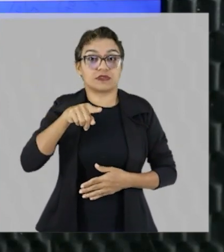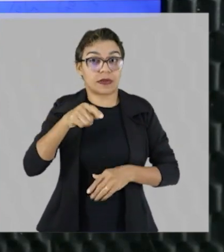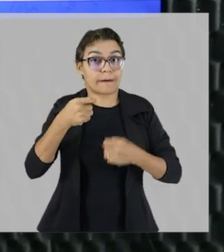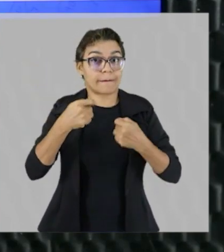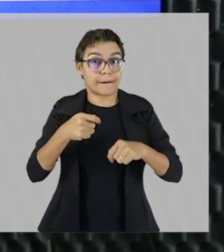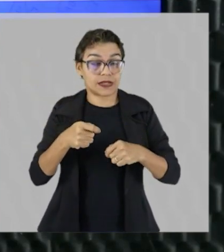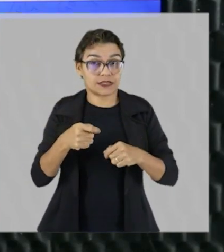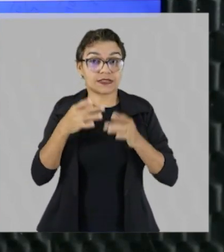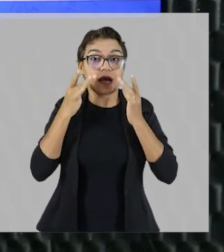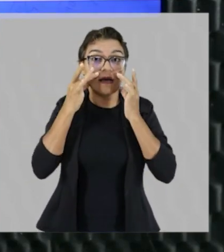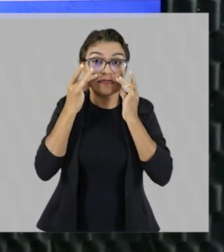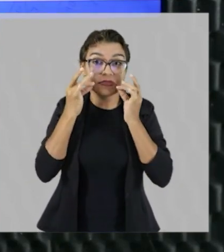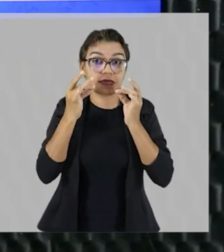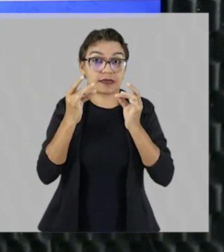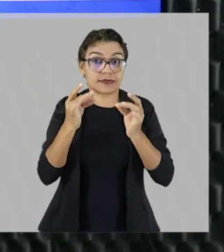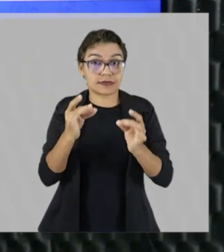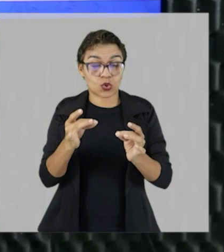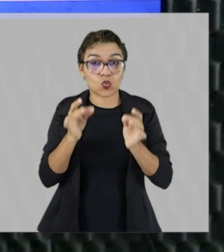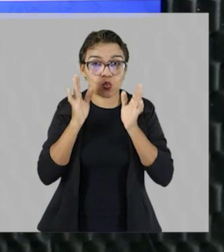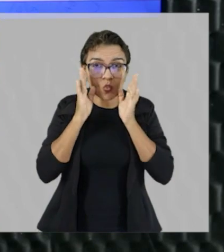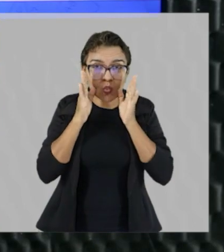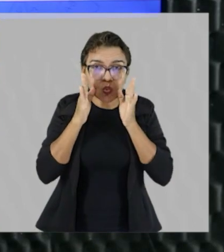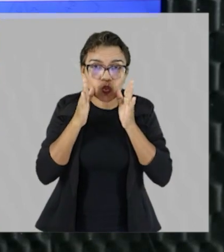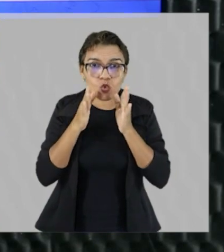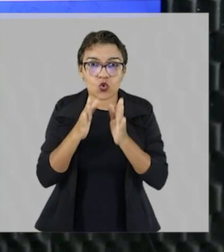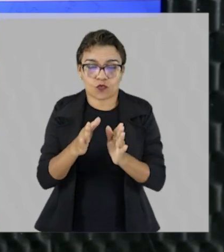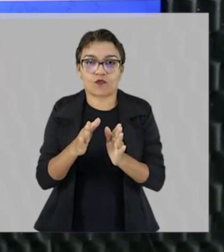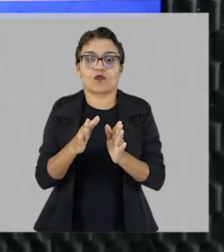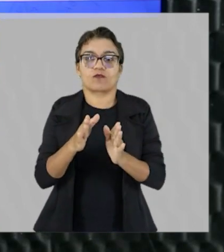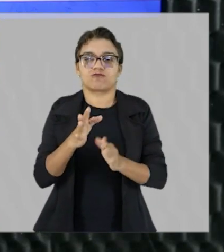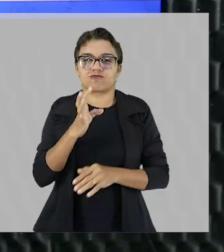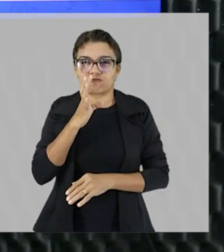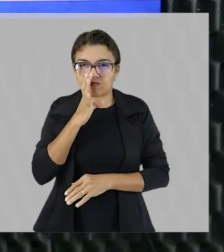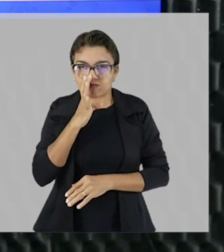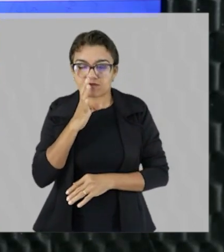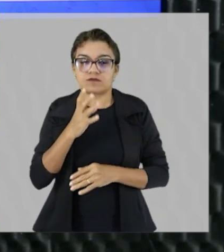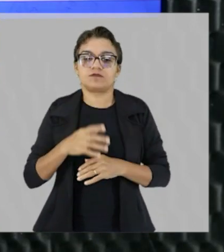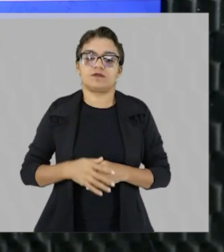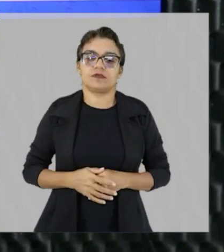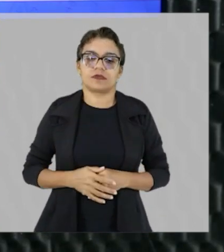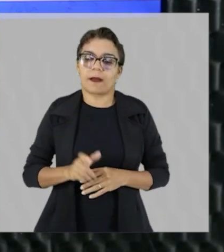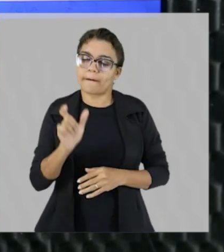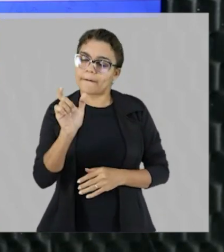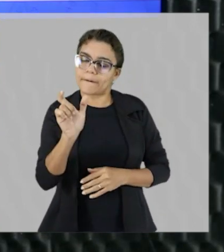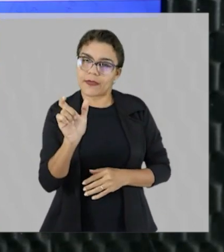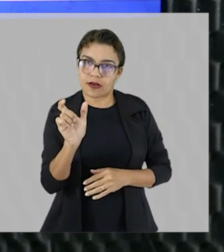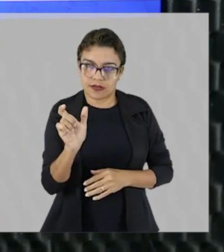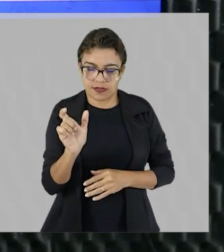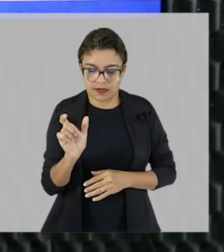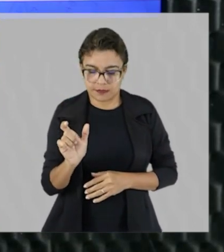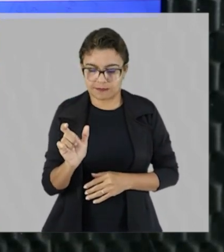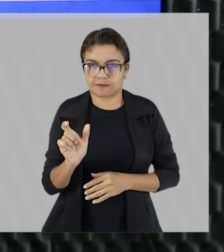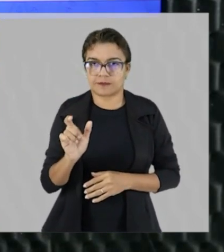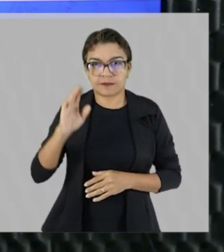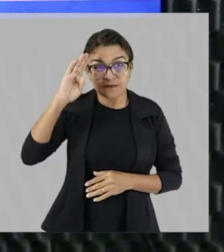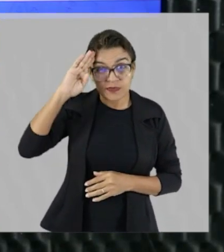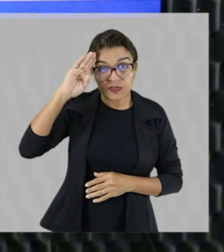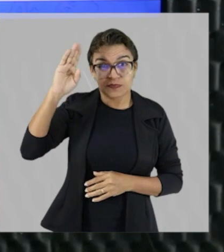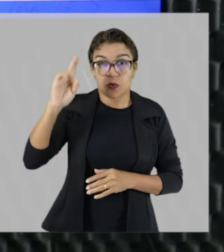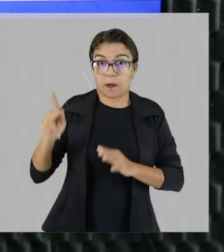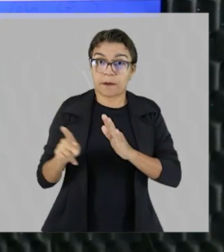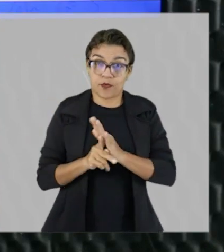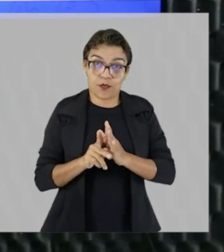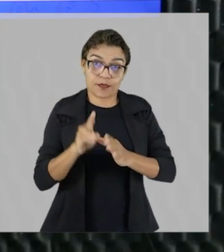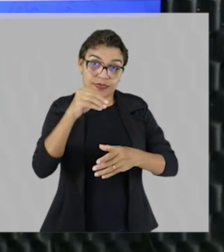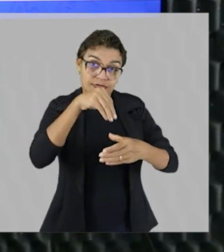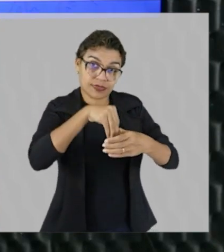se concentrar. Então, concentrar no texto, concentrar nas palavras-chave do texto, certo?